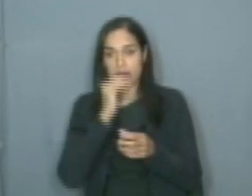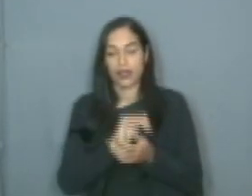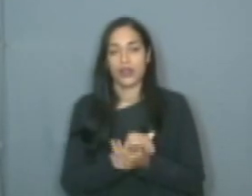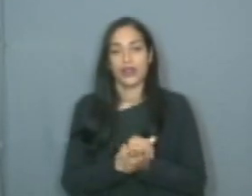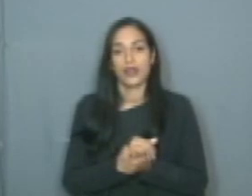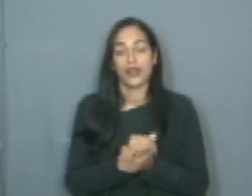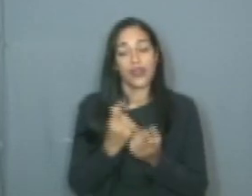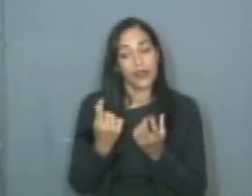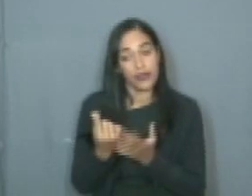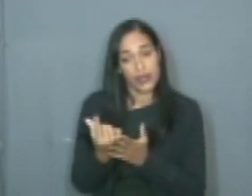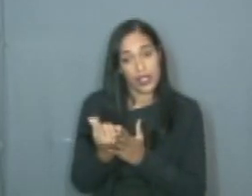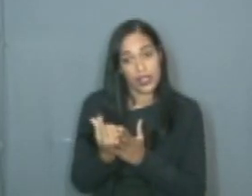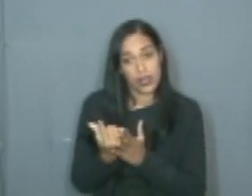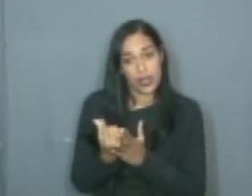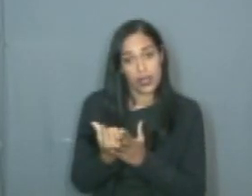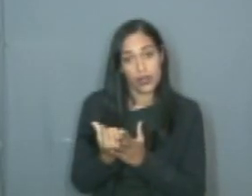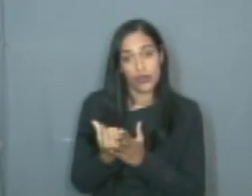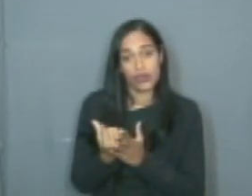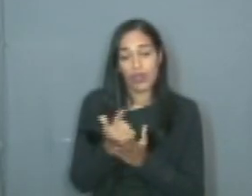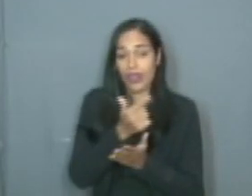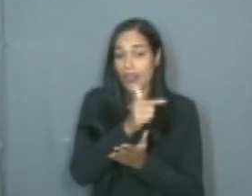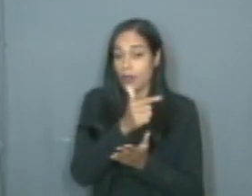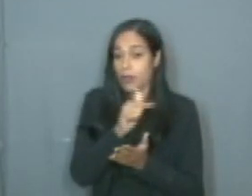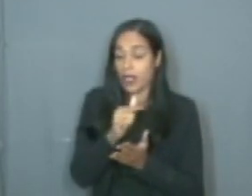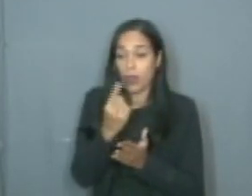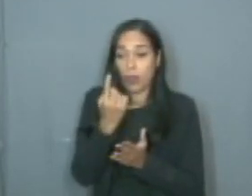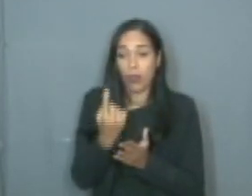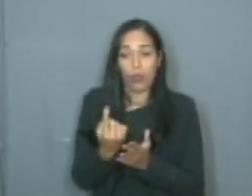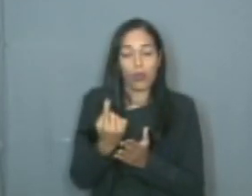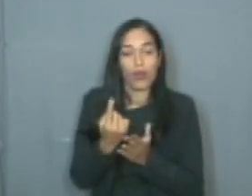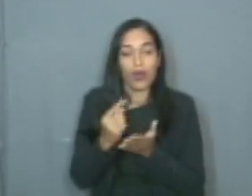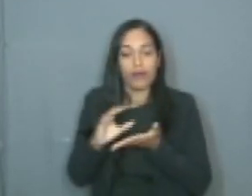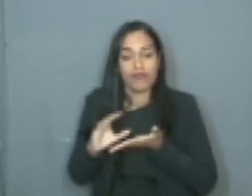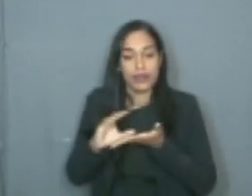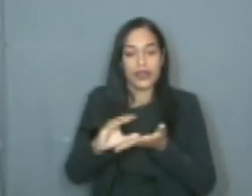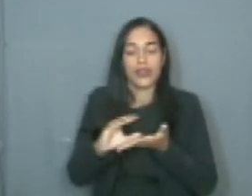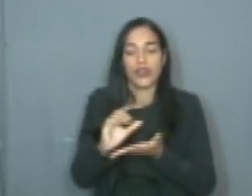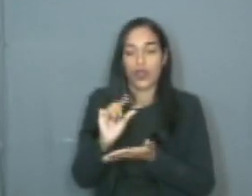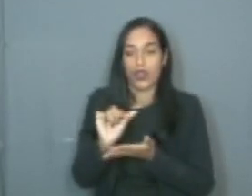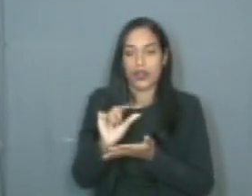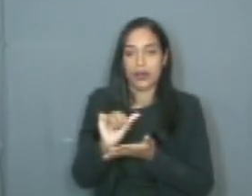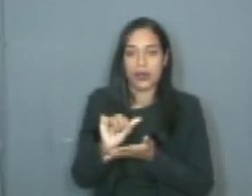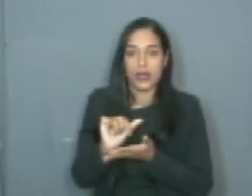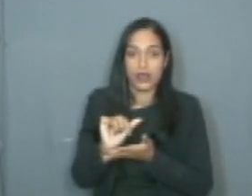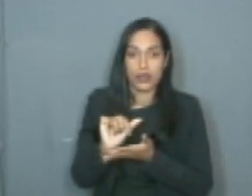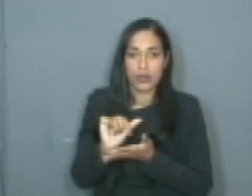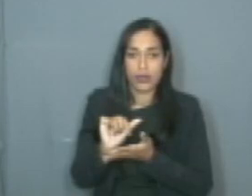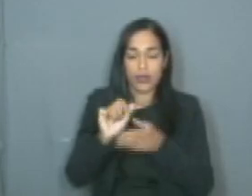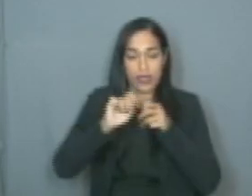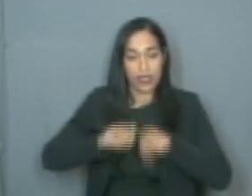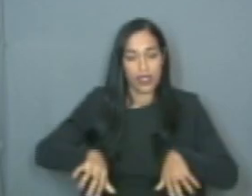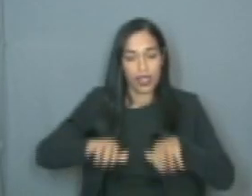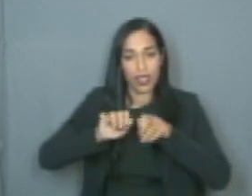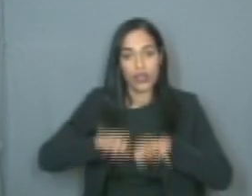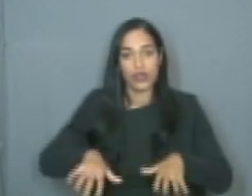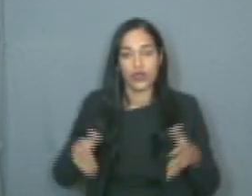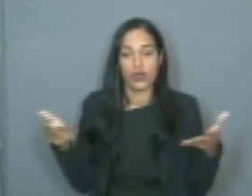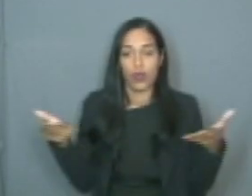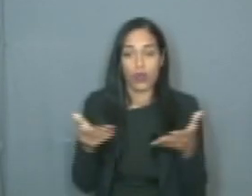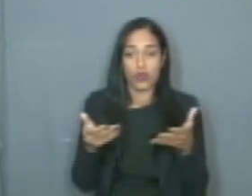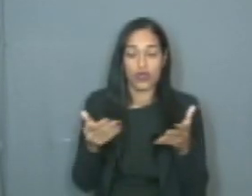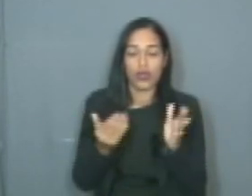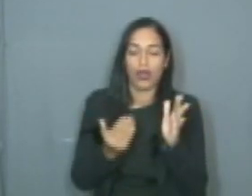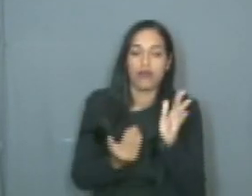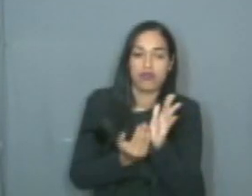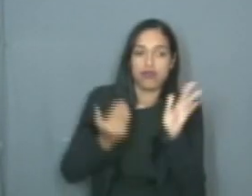em termos financeiros, em termos de aplicação de orçamento, aquilo que é gasto com publicidade e